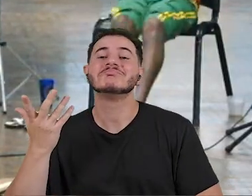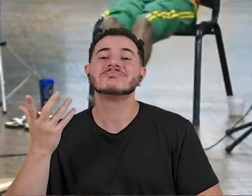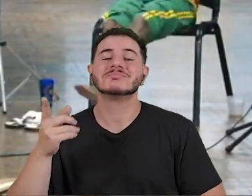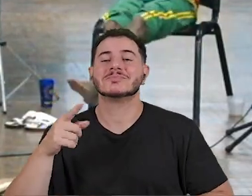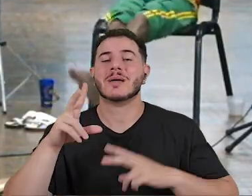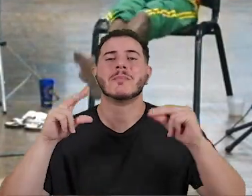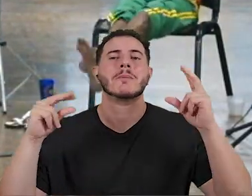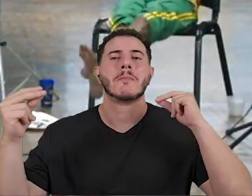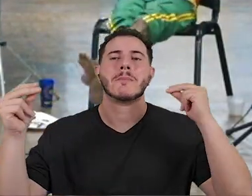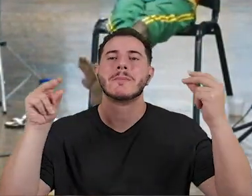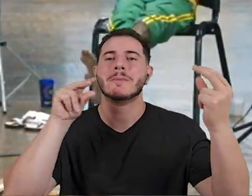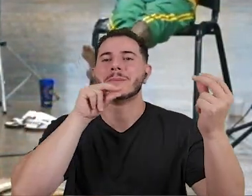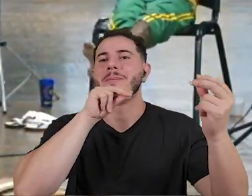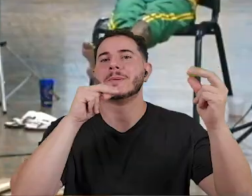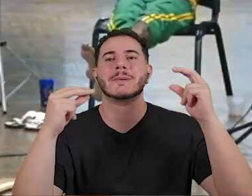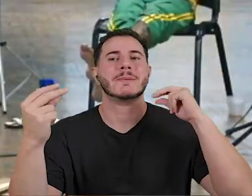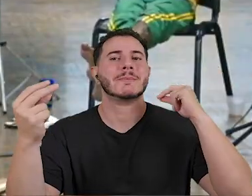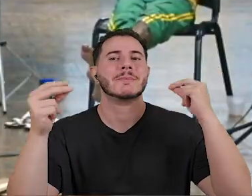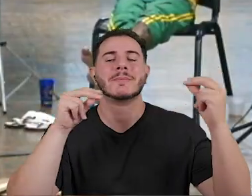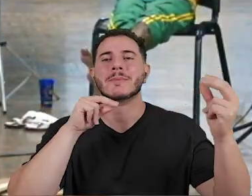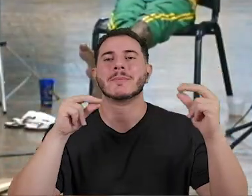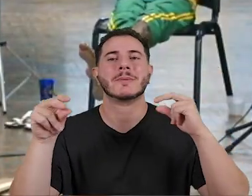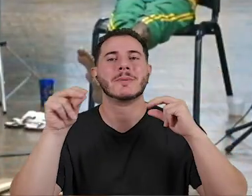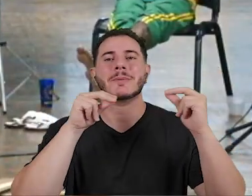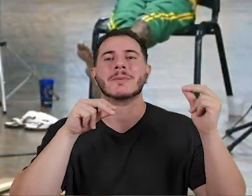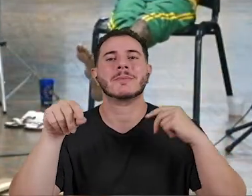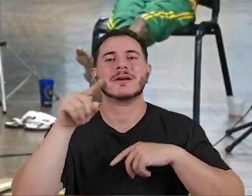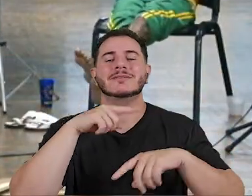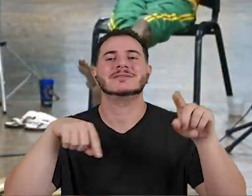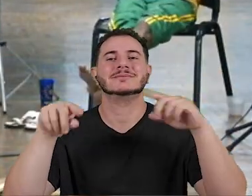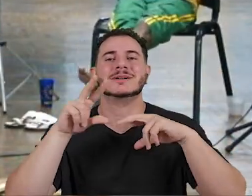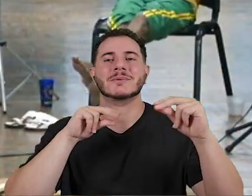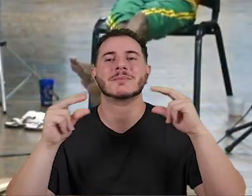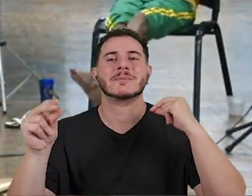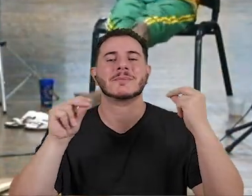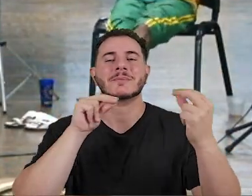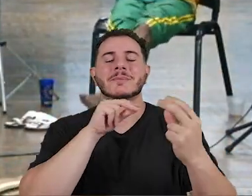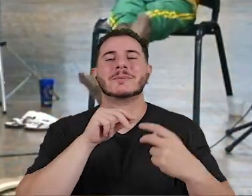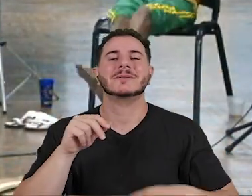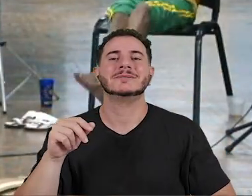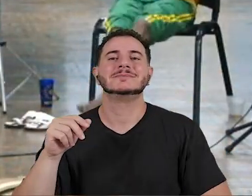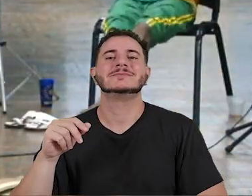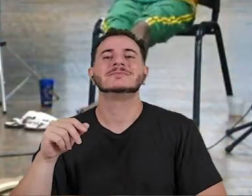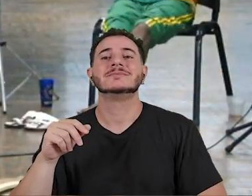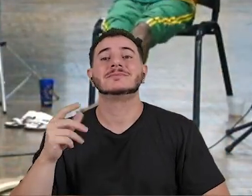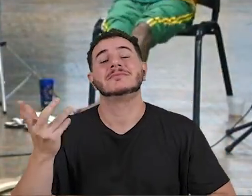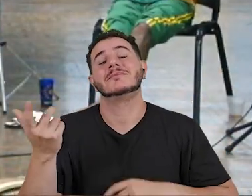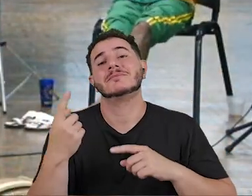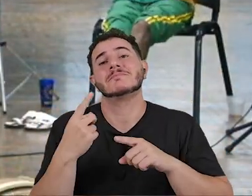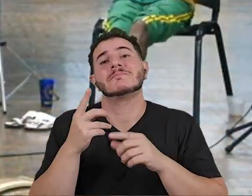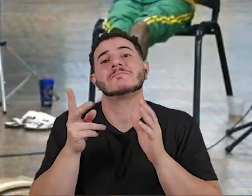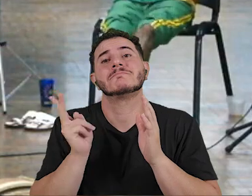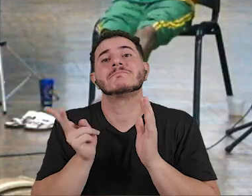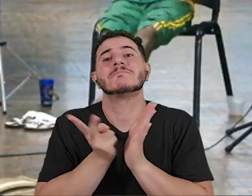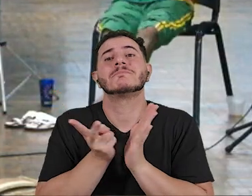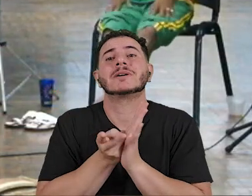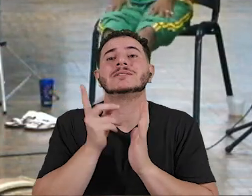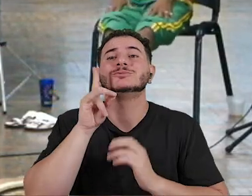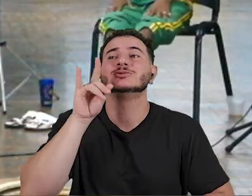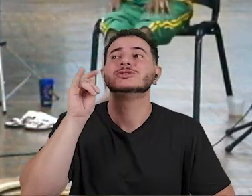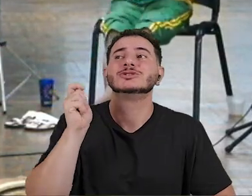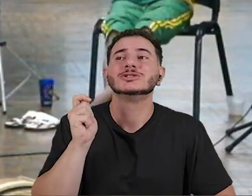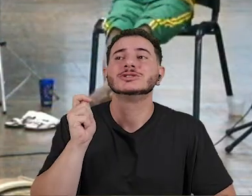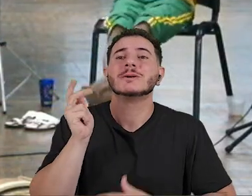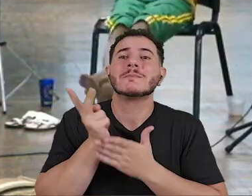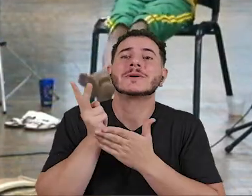É porque não é no mesmo dia, né? Ainda não é no mesmo dia, não é na mesma hora, mas mais de um ano que vem tem esse problema